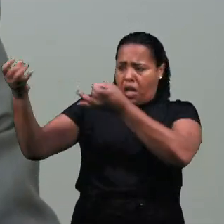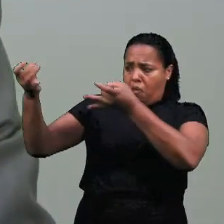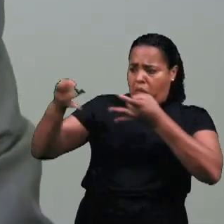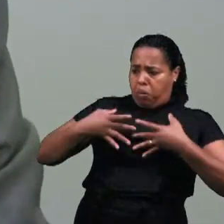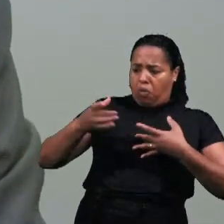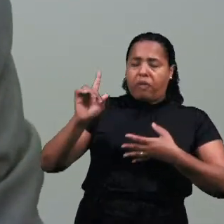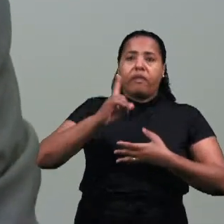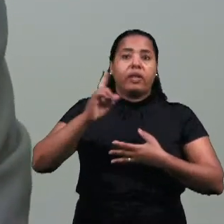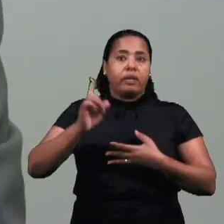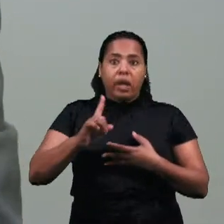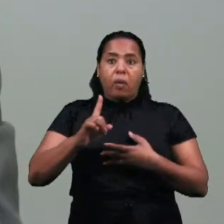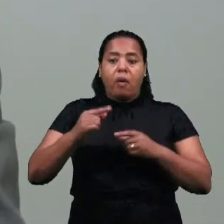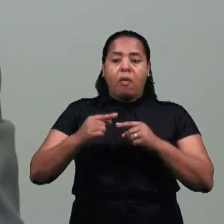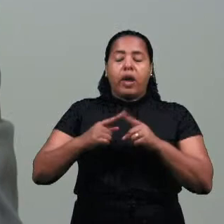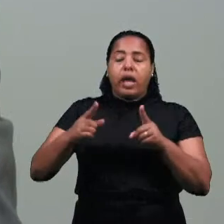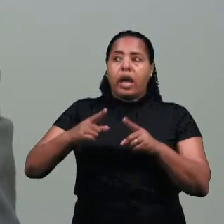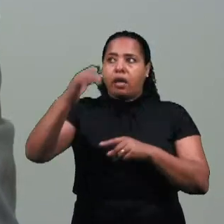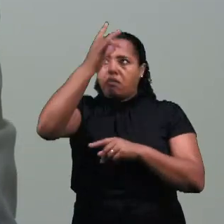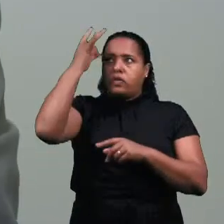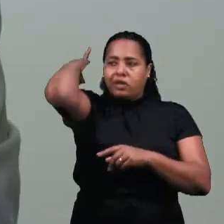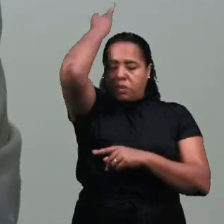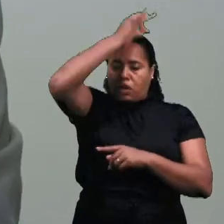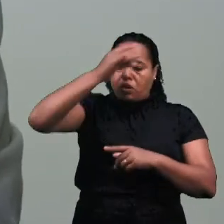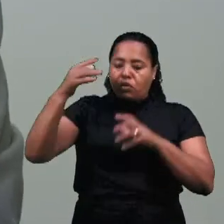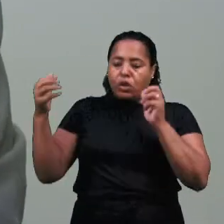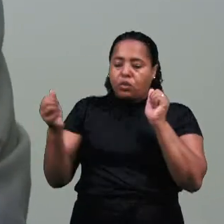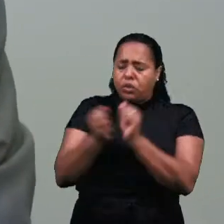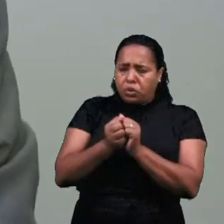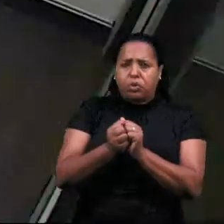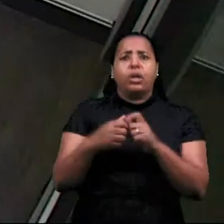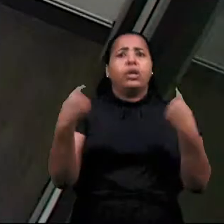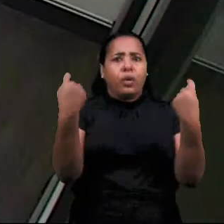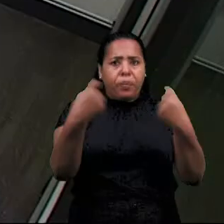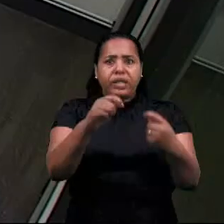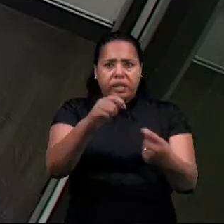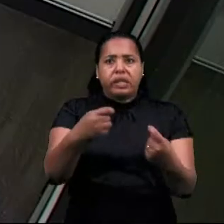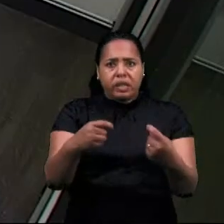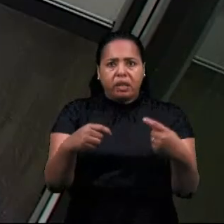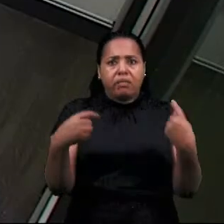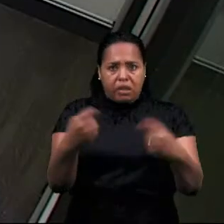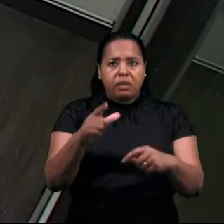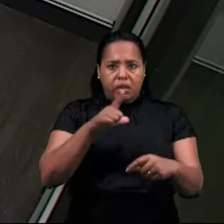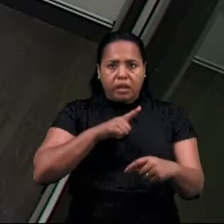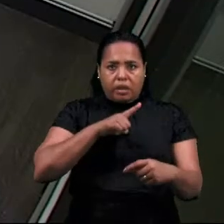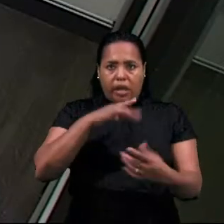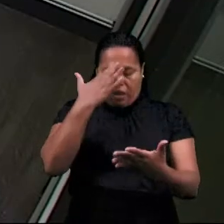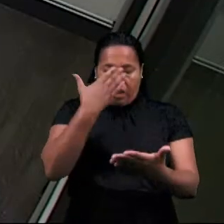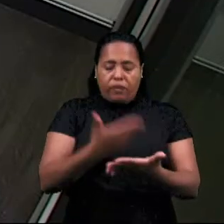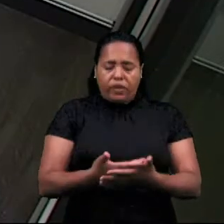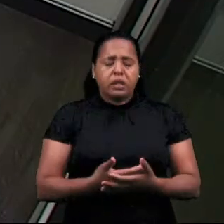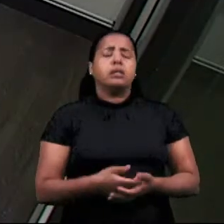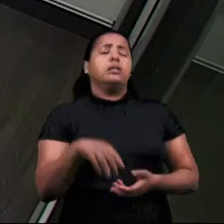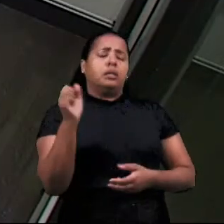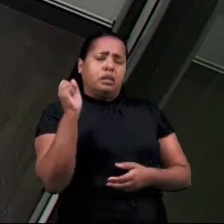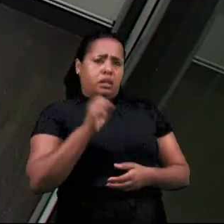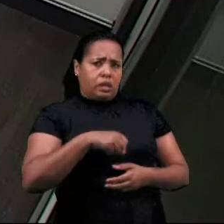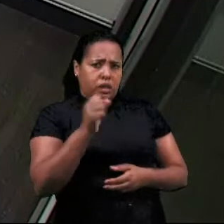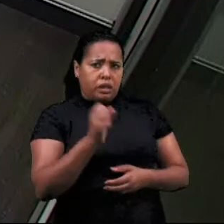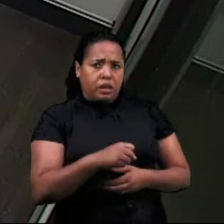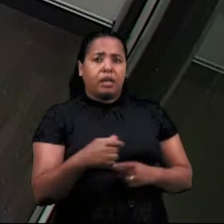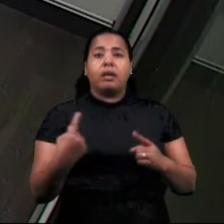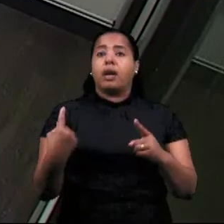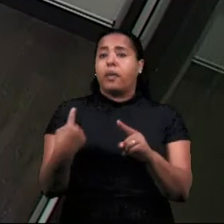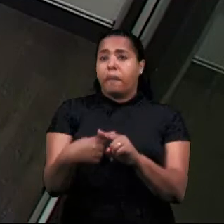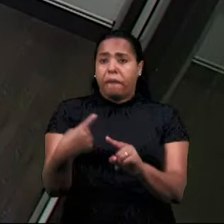deixou, deixou o Espírito Santo. Tem que haver essa confiança. É, exato, até porque a palavra diz que nós devemos